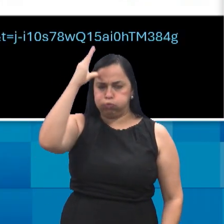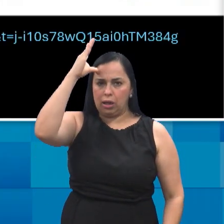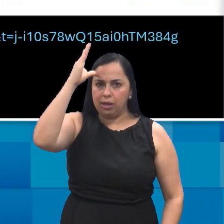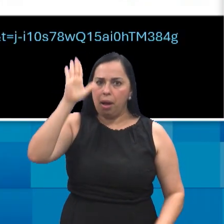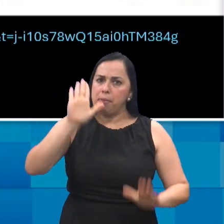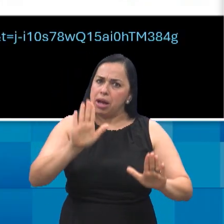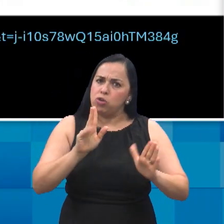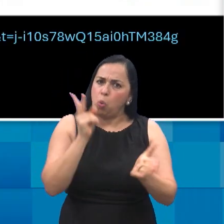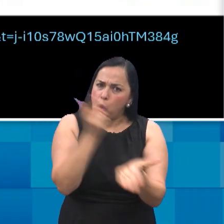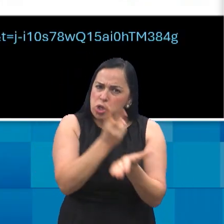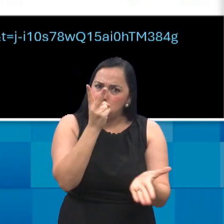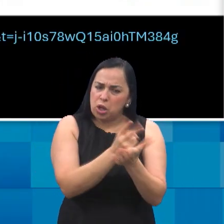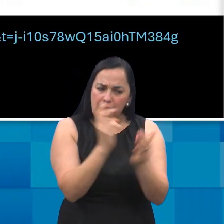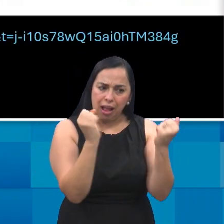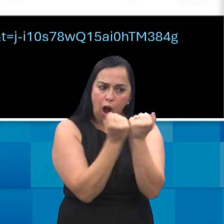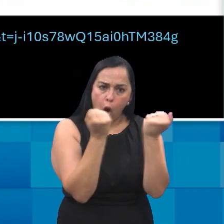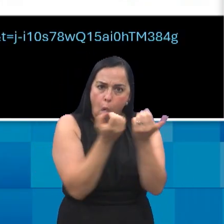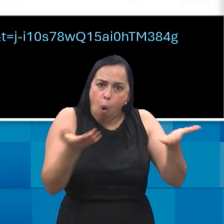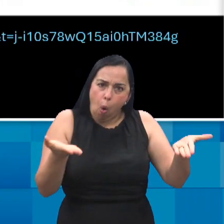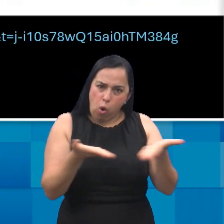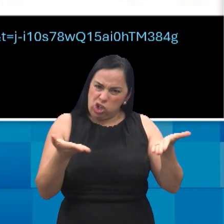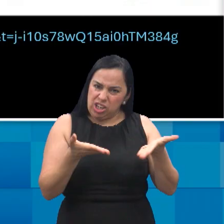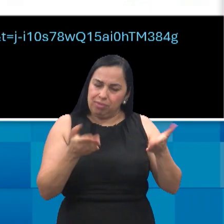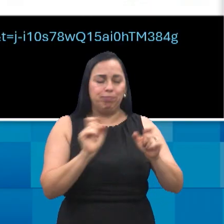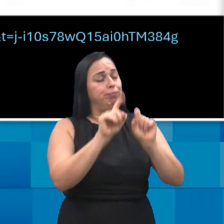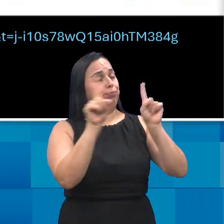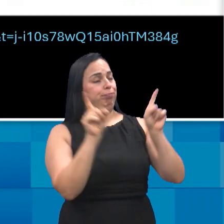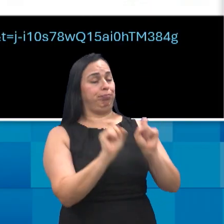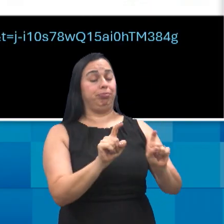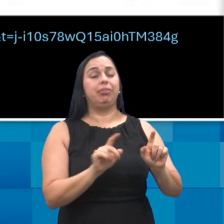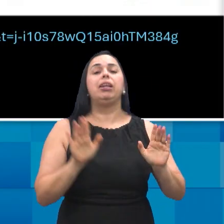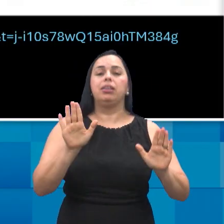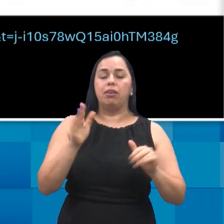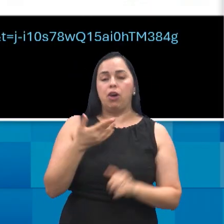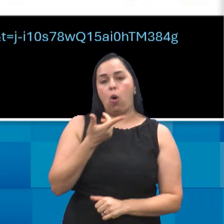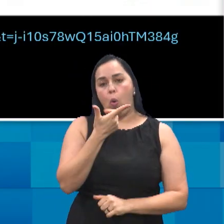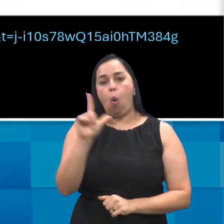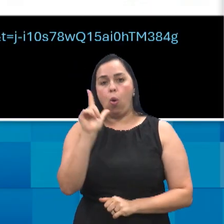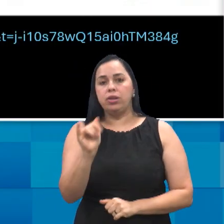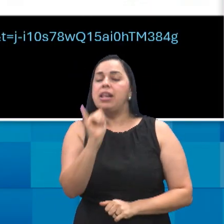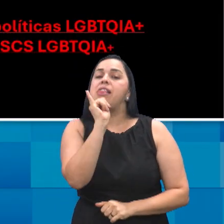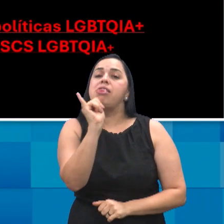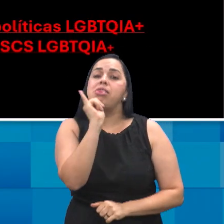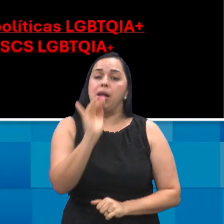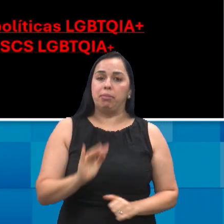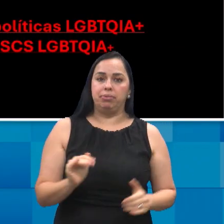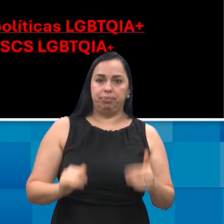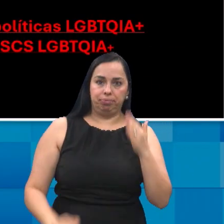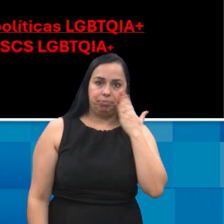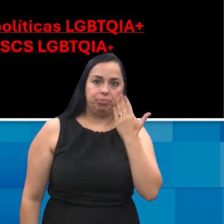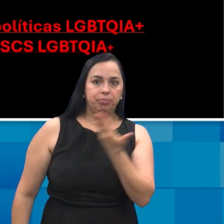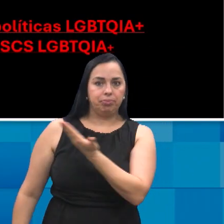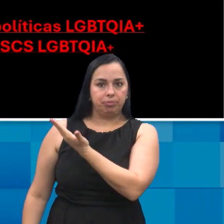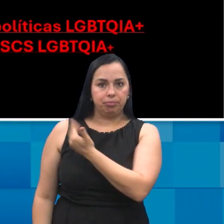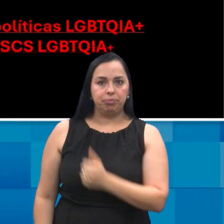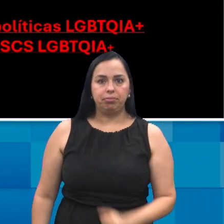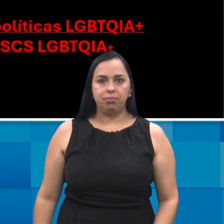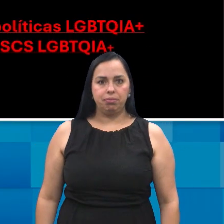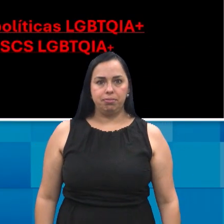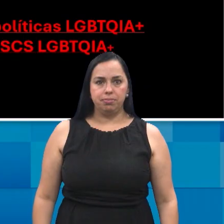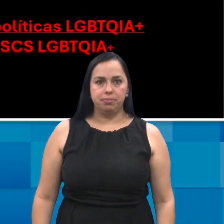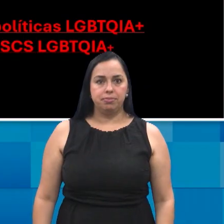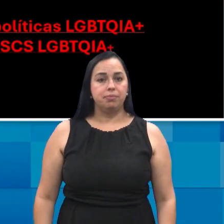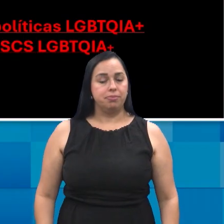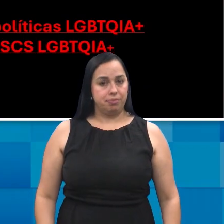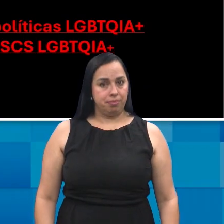erradas hoje. Aí eu quero dar mais um exemplo para vocês. Pode passar para o próximo? Esse